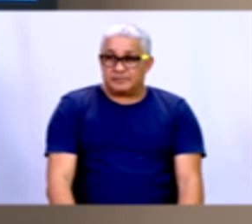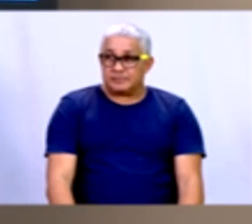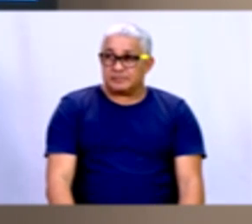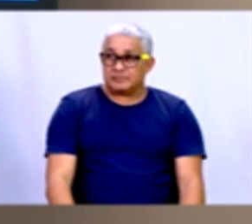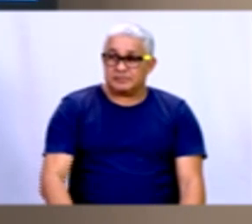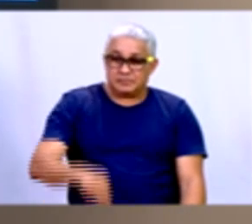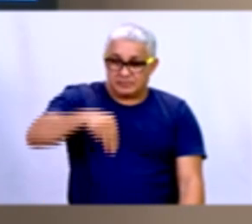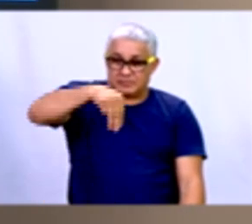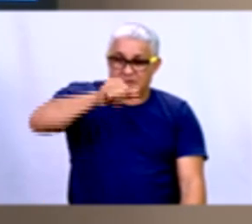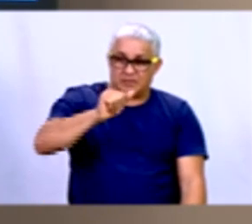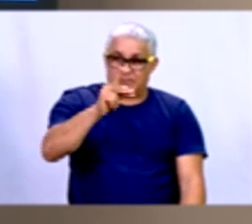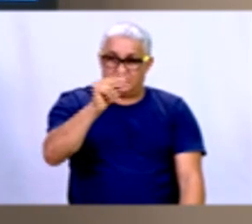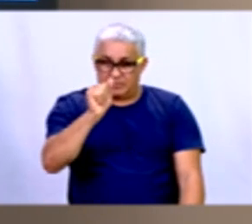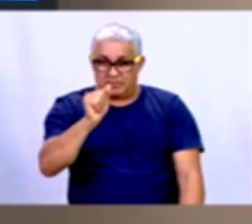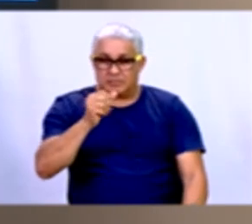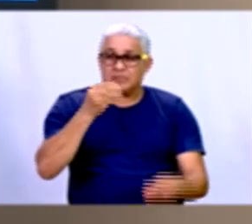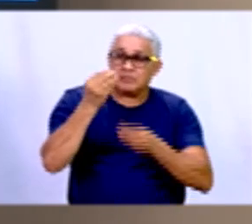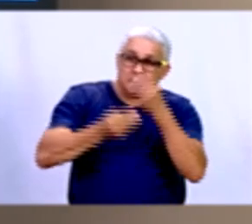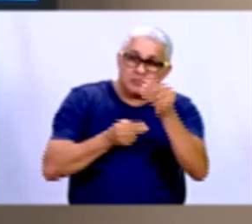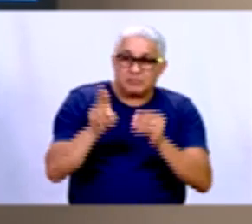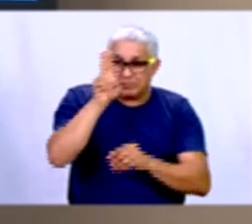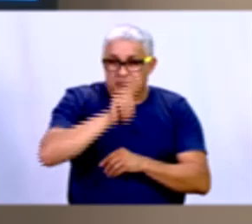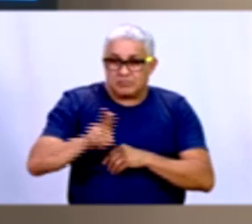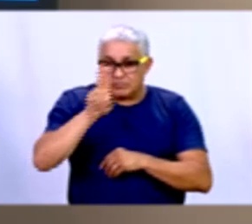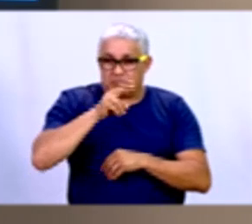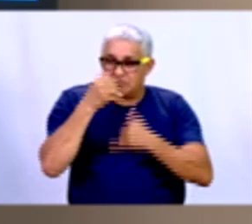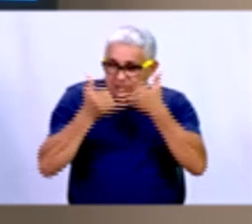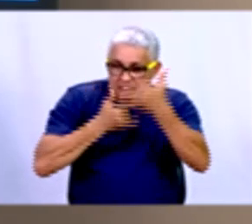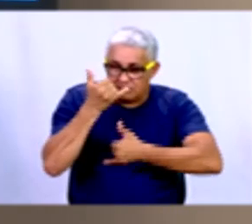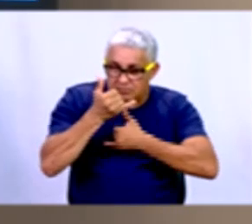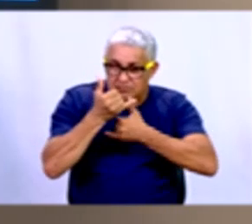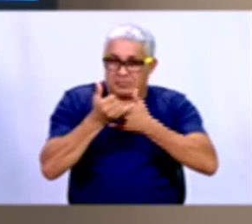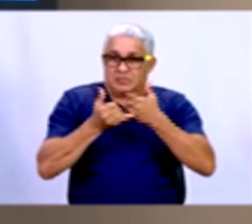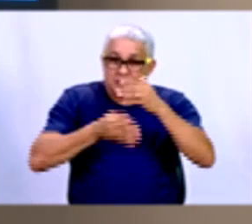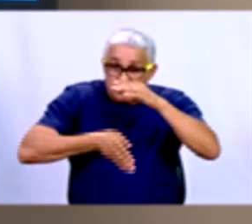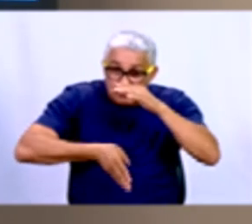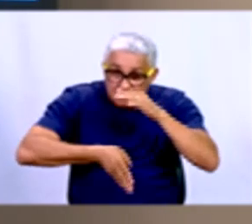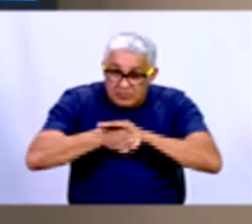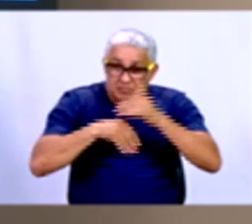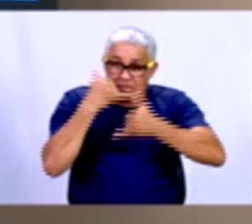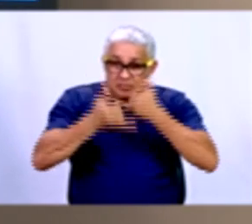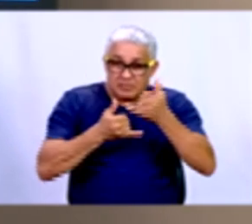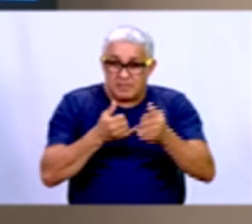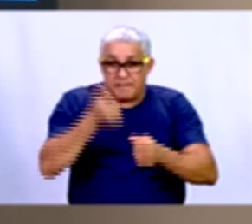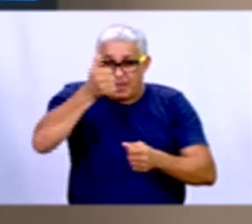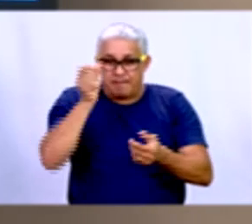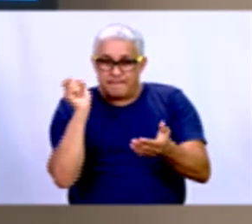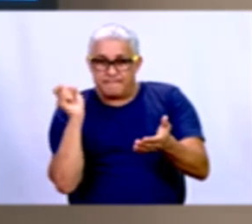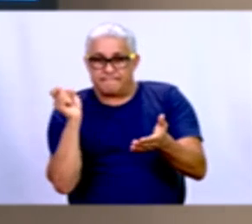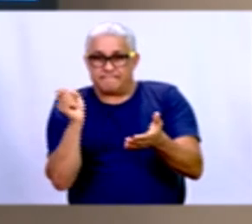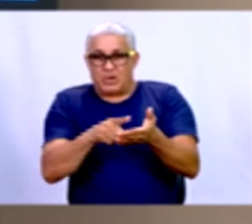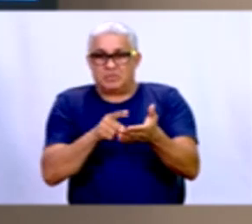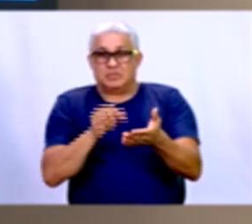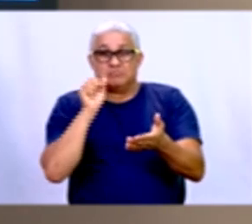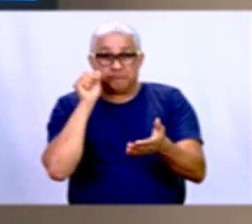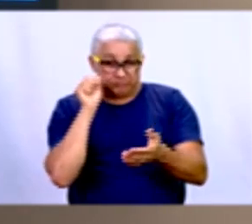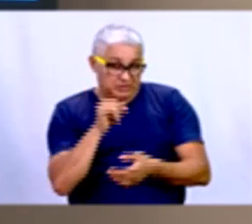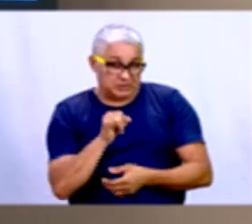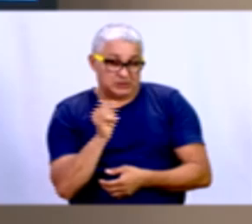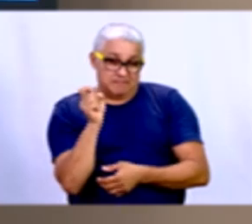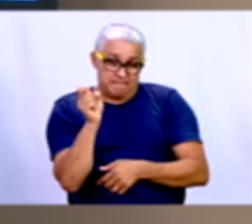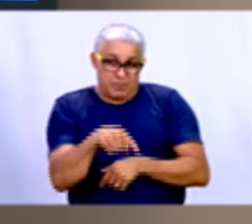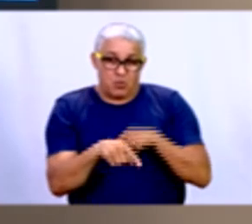mapa de como o jogo deve ser utilizado. Quando você entra no jogo e você dá o primeiro clique, ele fala assim, olha, se você clicar